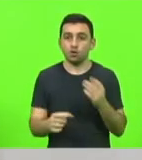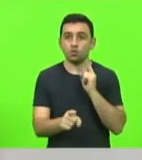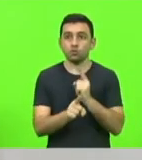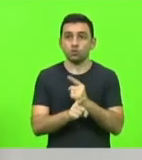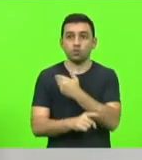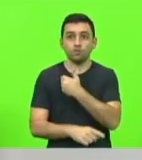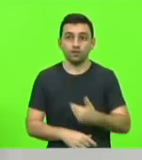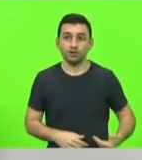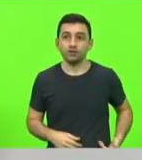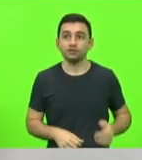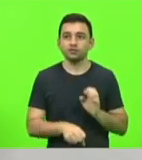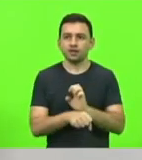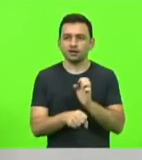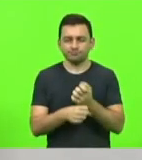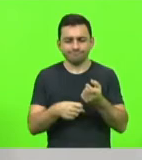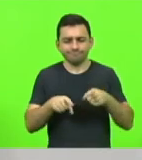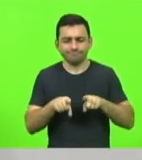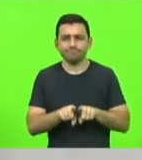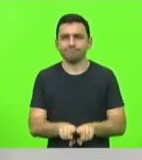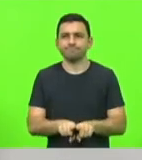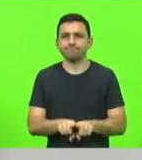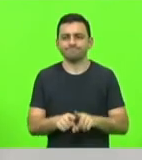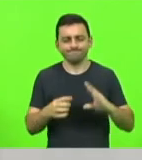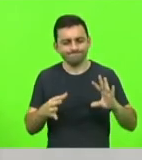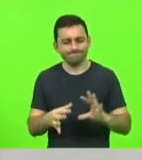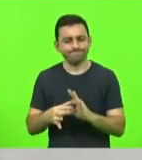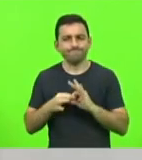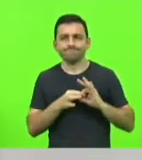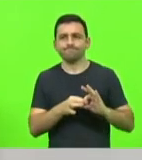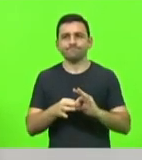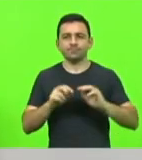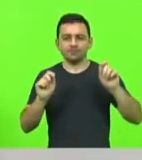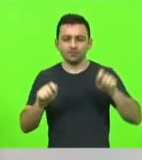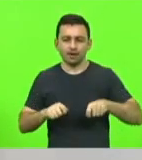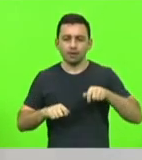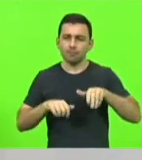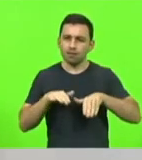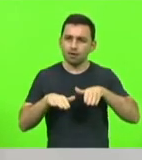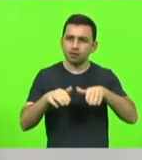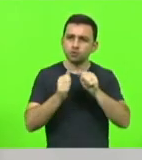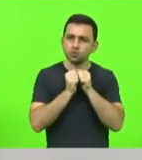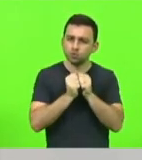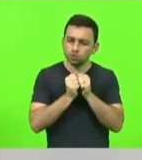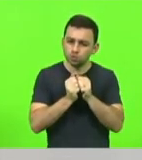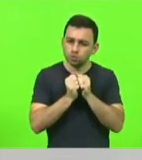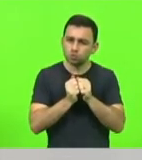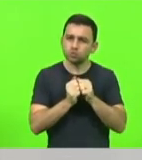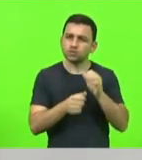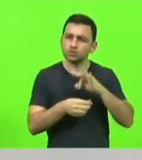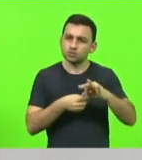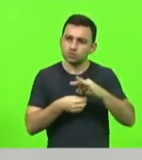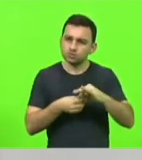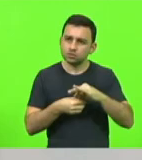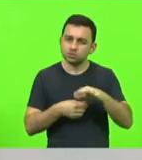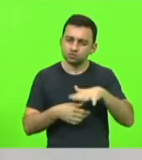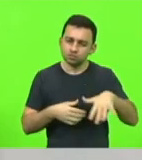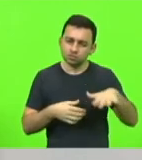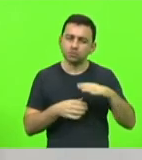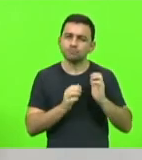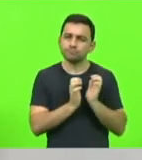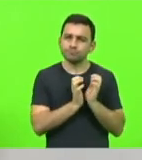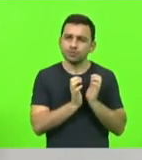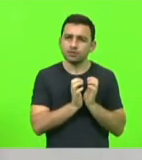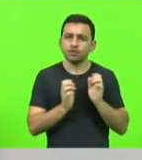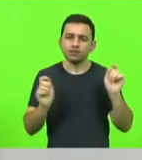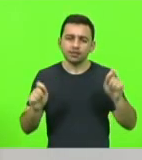Estado um parceiro, um aliado, que caminha ao lado dessas instituições para que possamos, aqui em